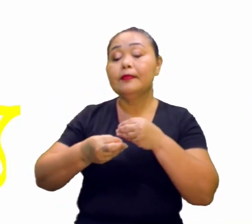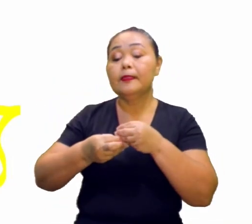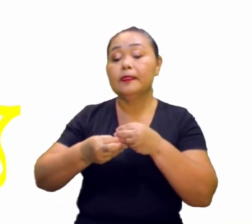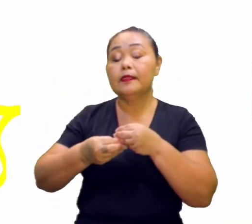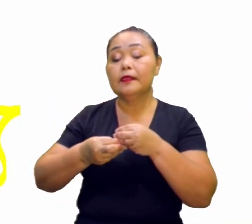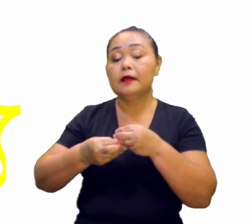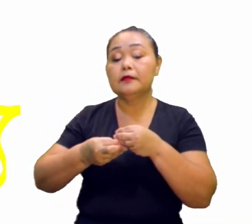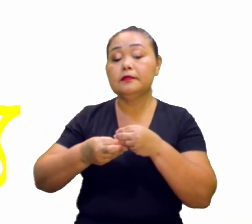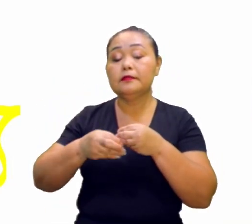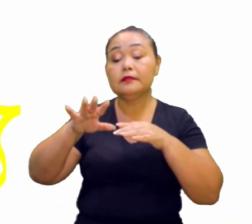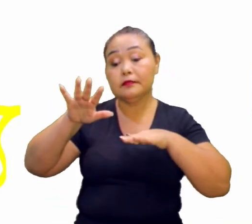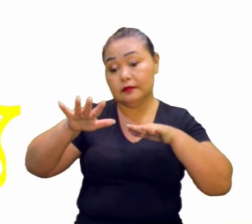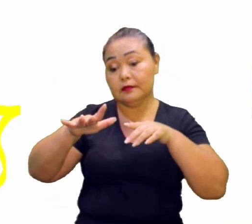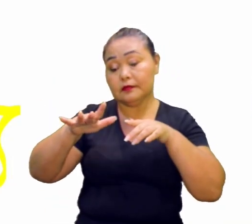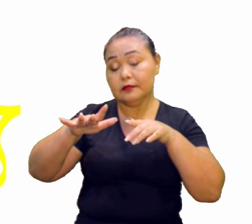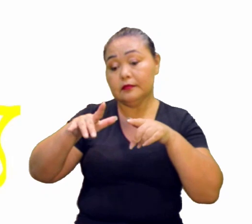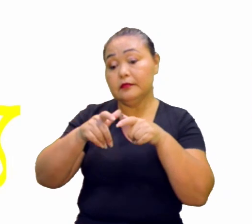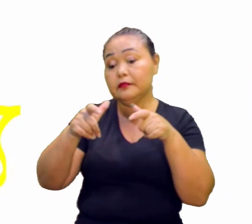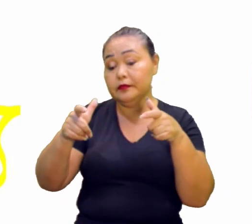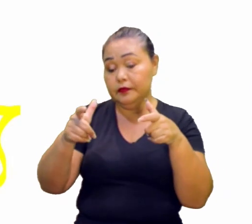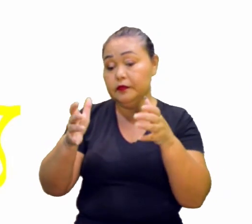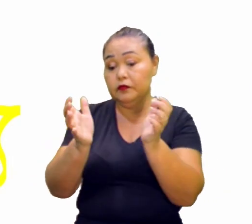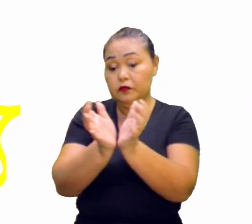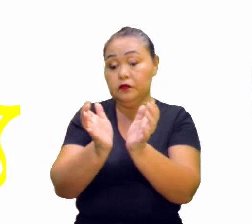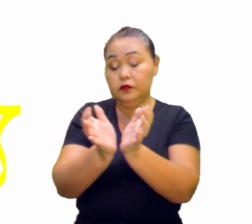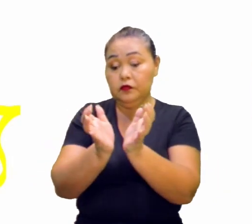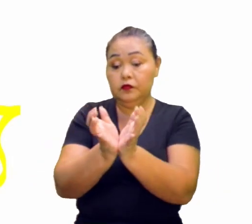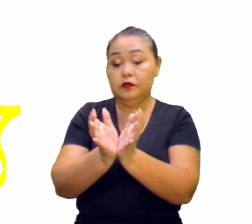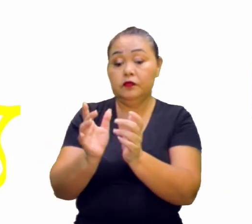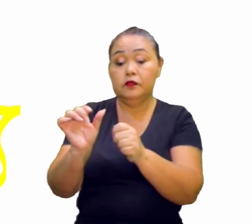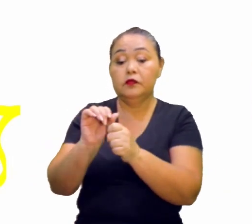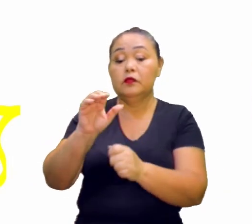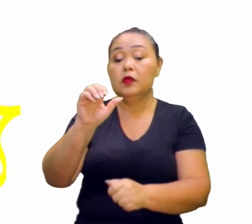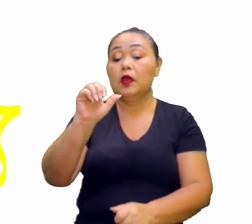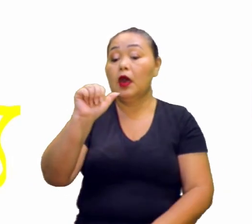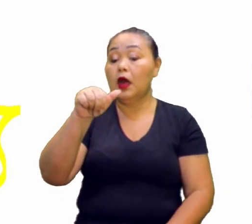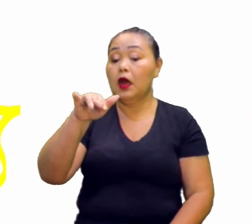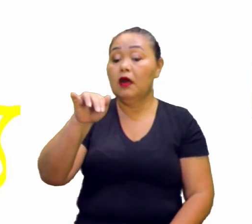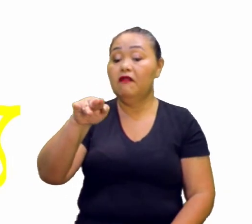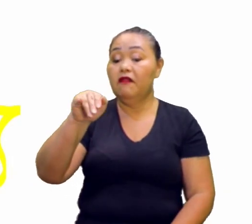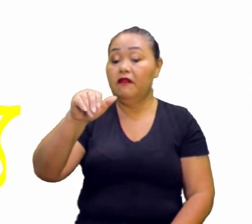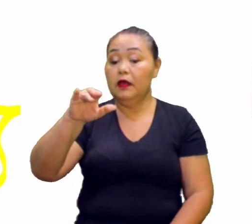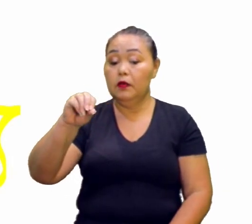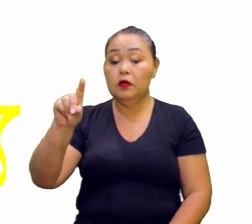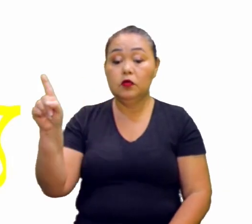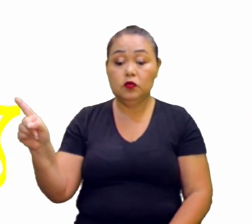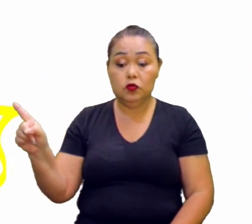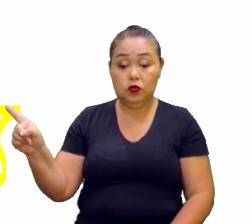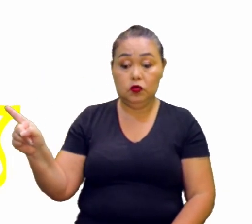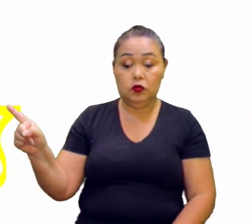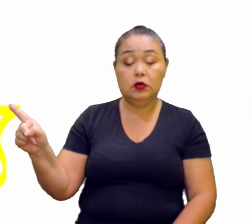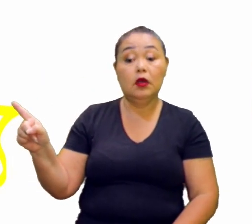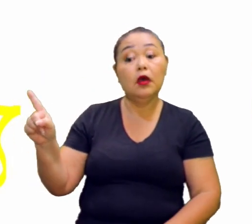que muitas das nossas espécies, por exemplo, aqui os anfíbios, muitas dessas espécies, elas estão